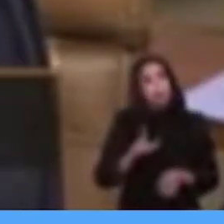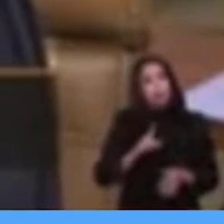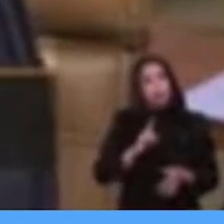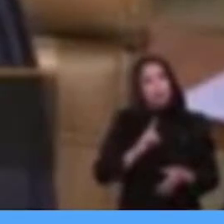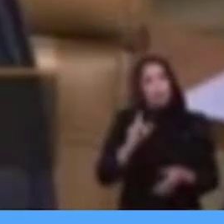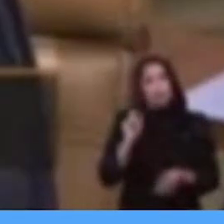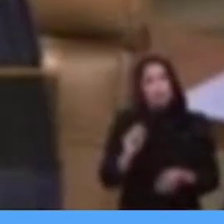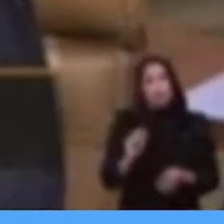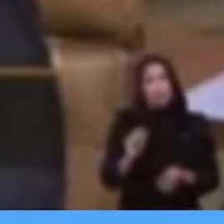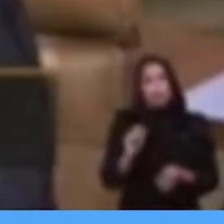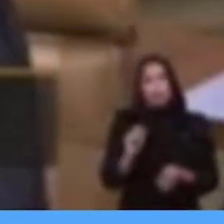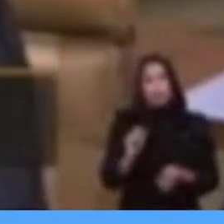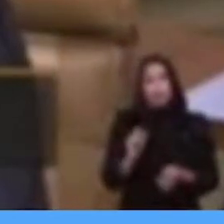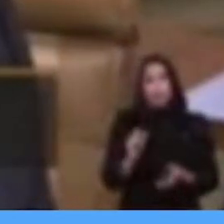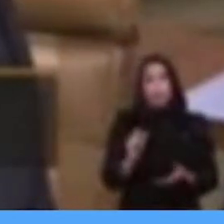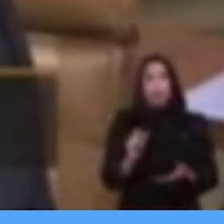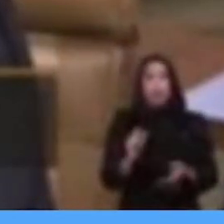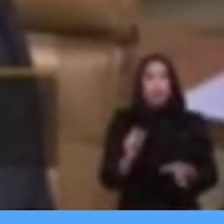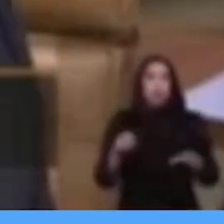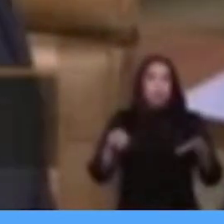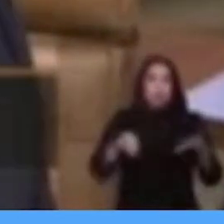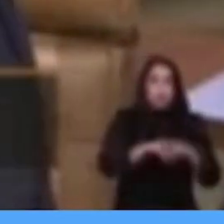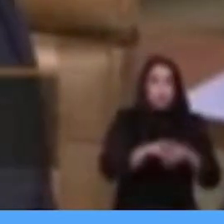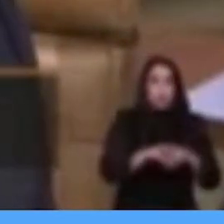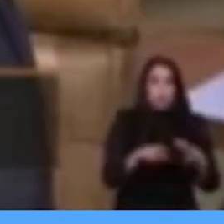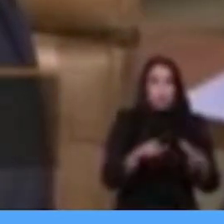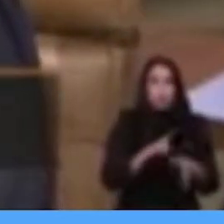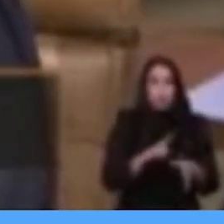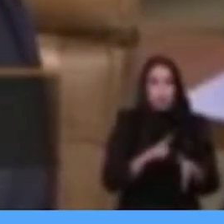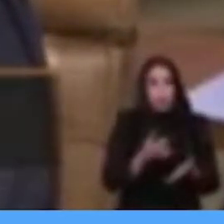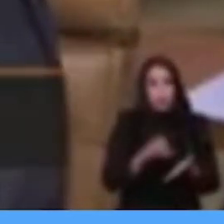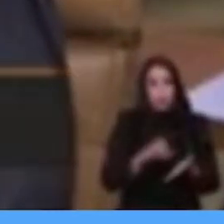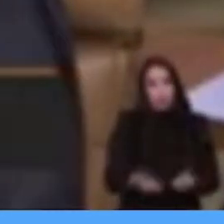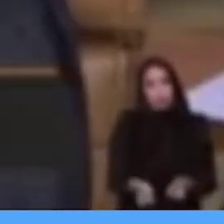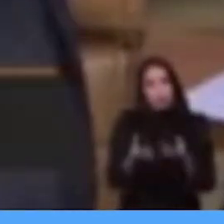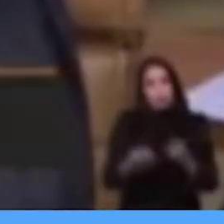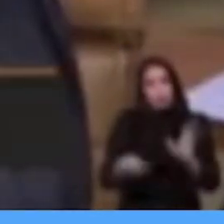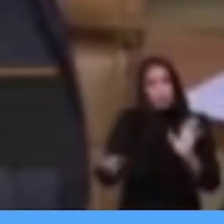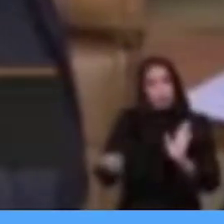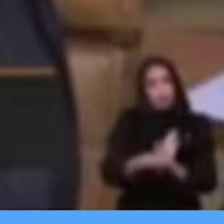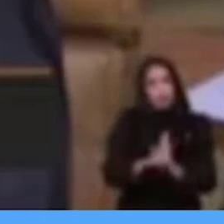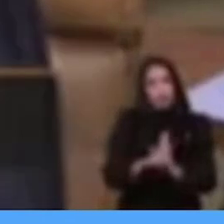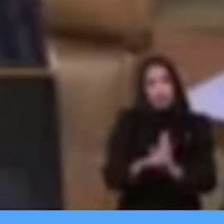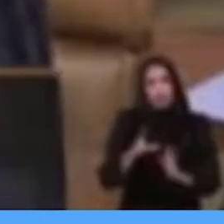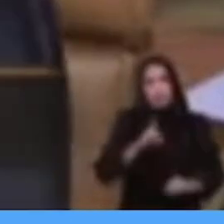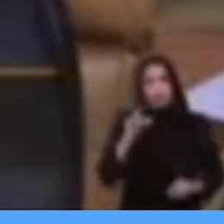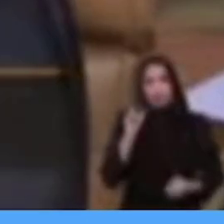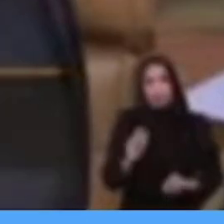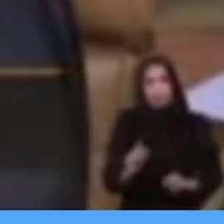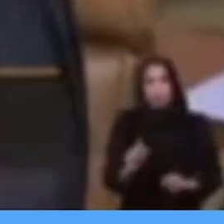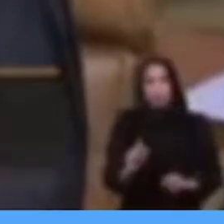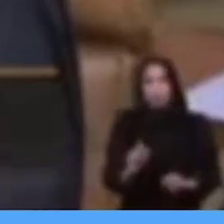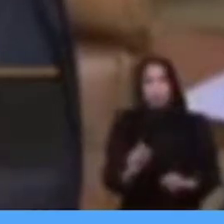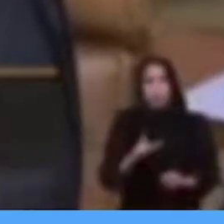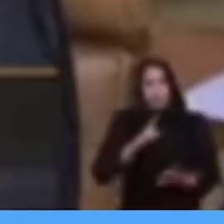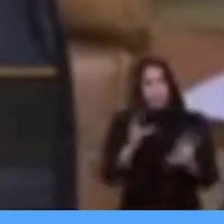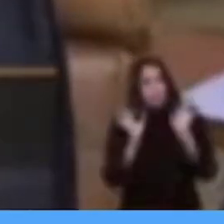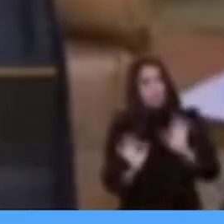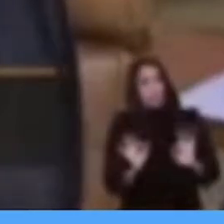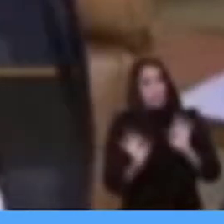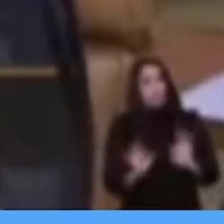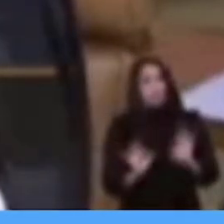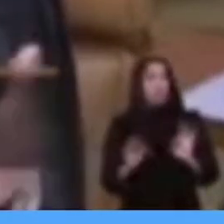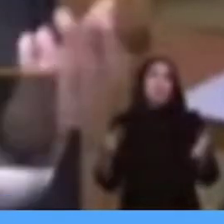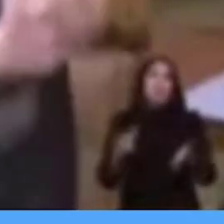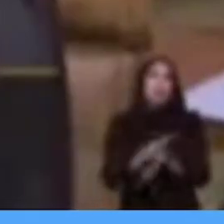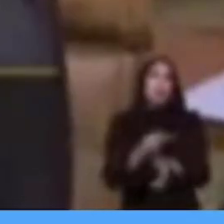é considerado traficante. Não é possível isso. Não é possível que o mesmo estado da federação, e tenho absoluta certeza que isso